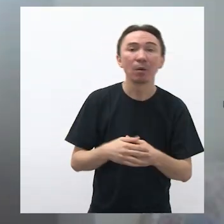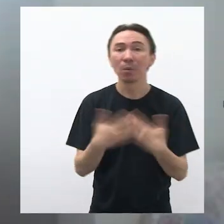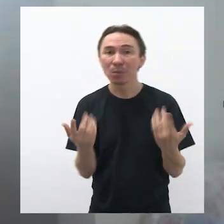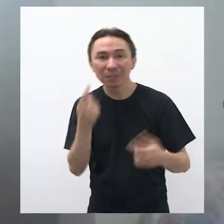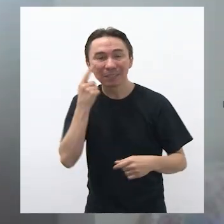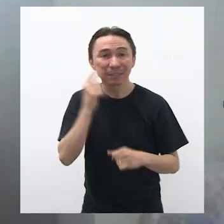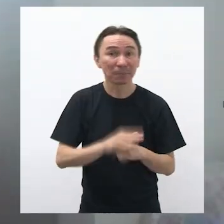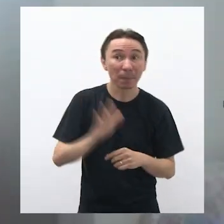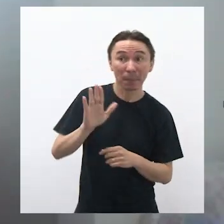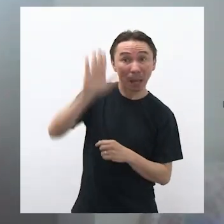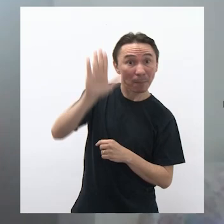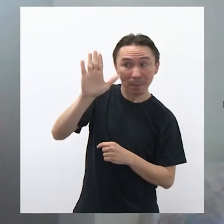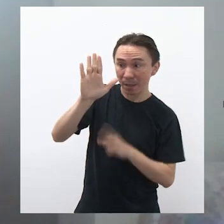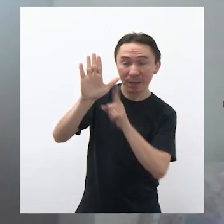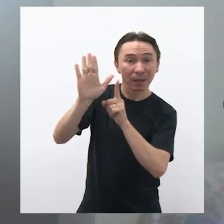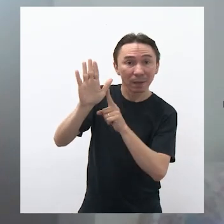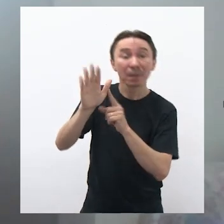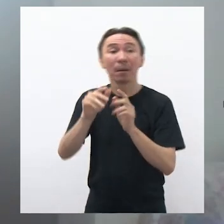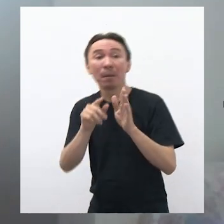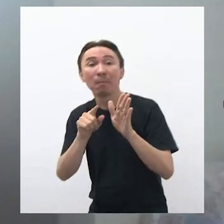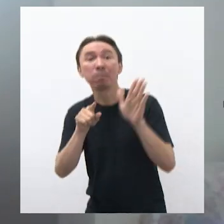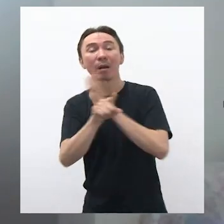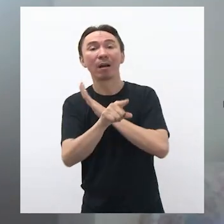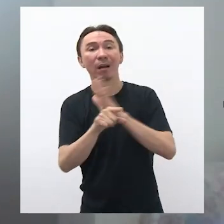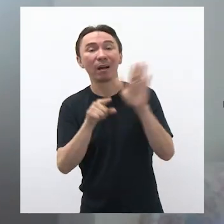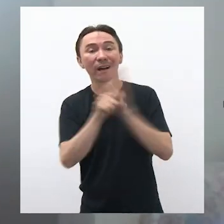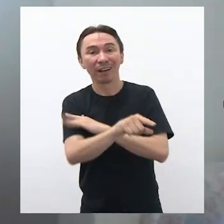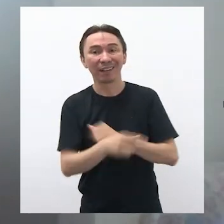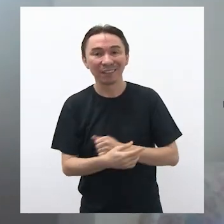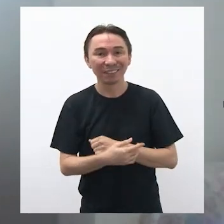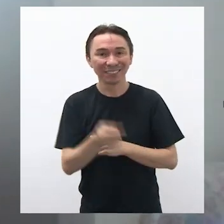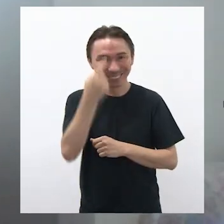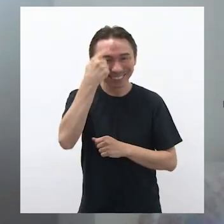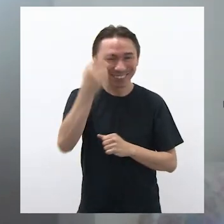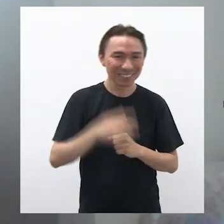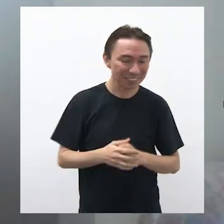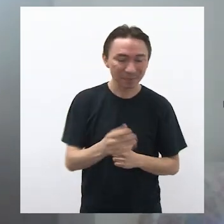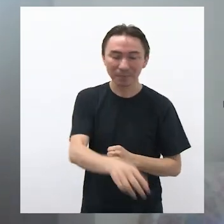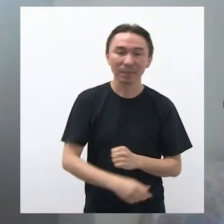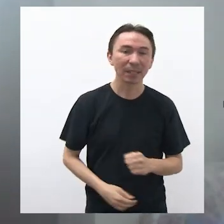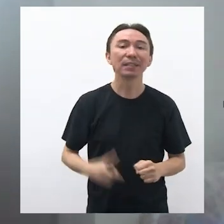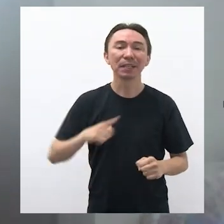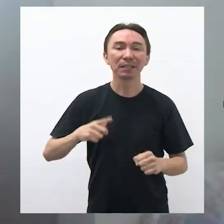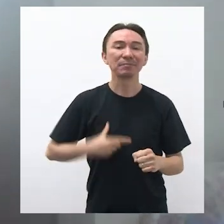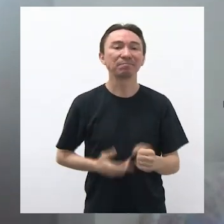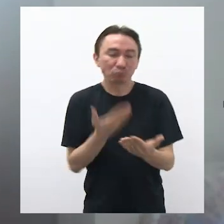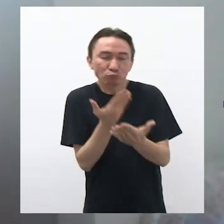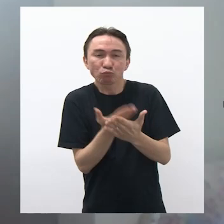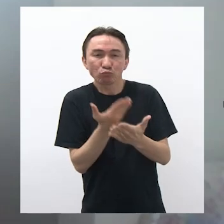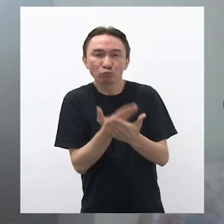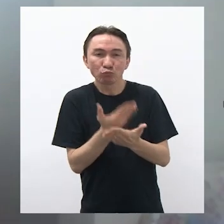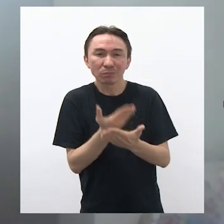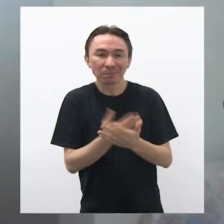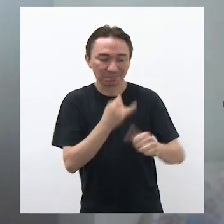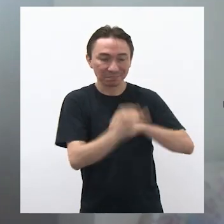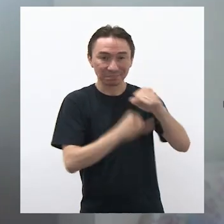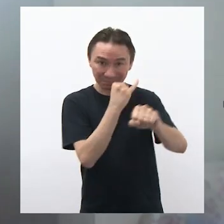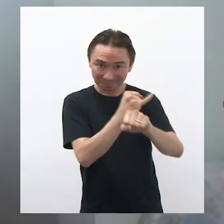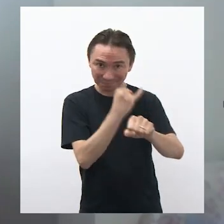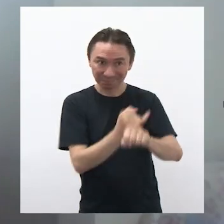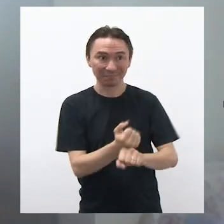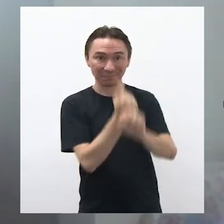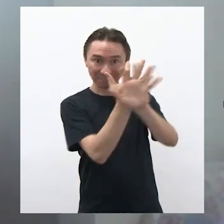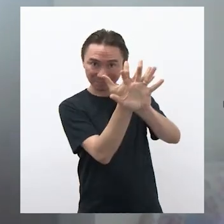professor, né? De abrir o fone, aqui o áudio na nossa aula virtual, de ter a capacidade de abrir o áudio, de